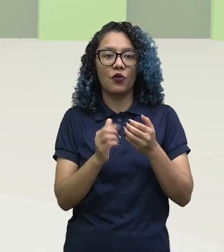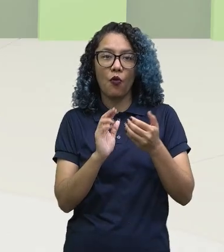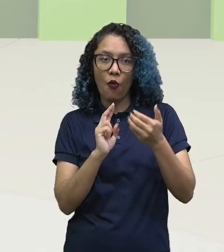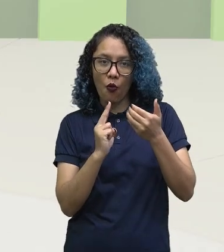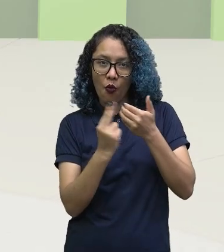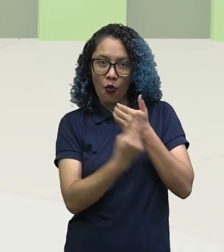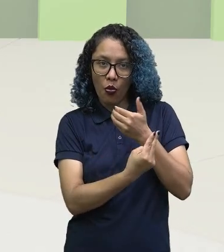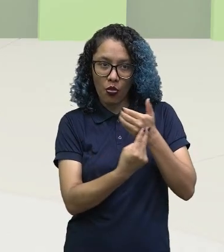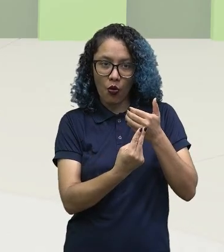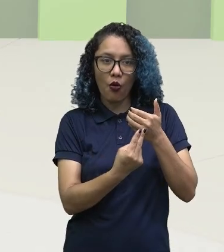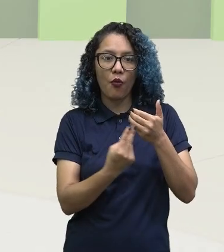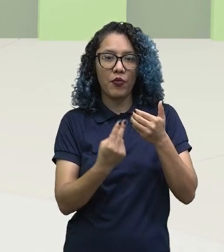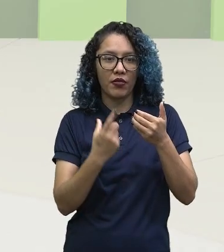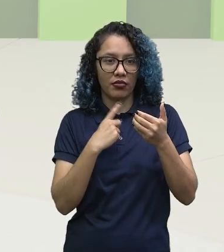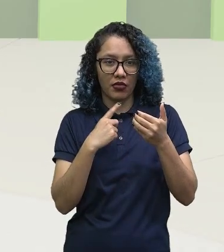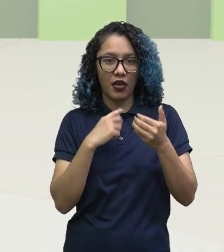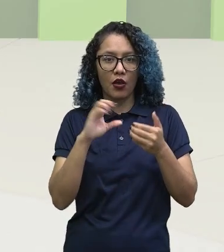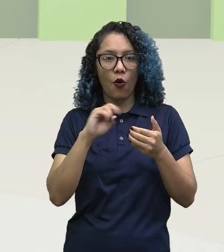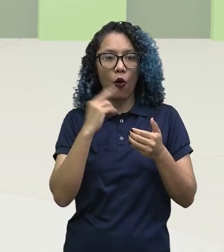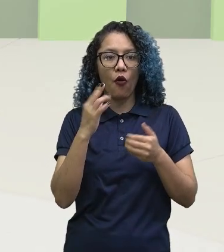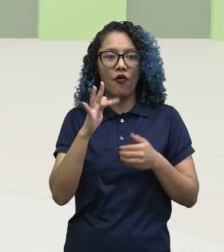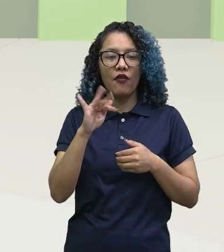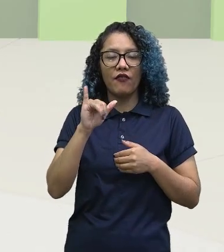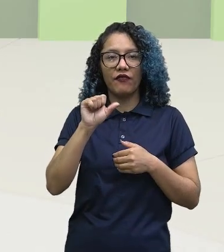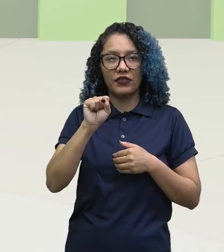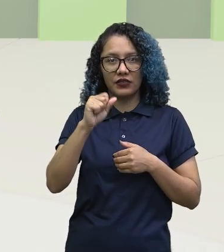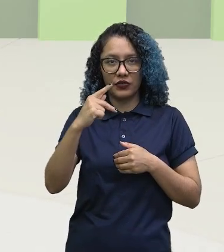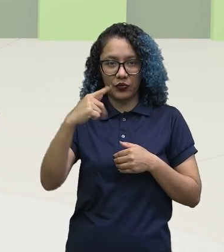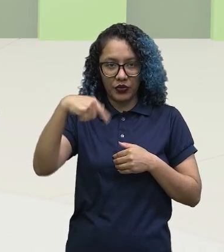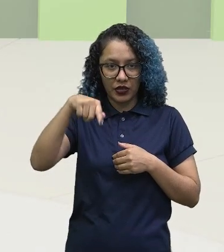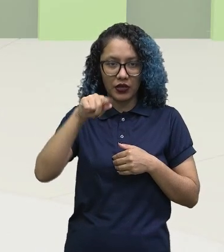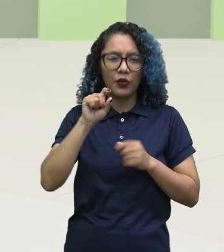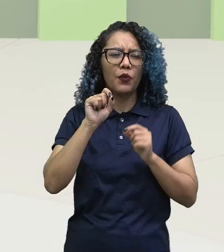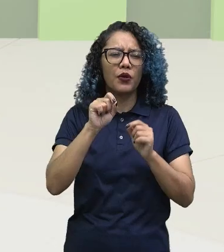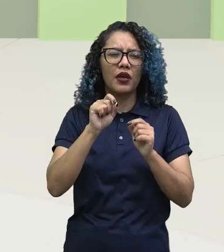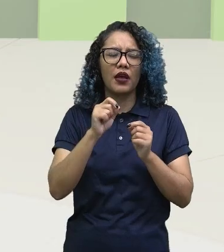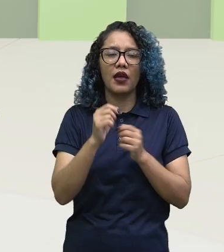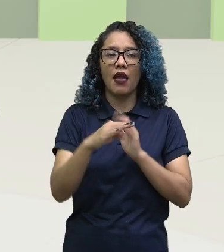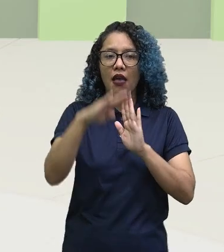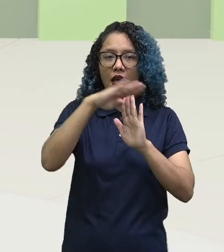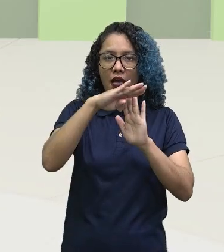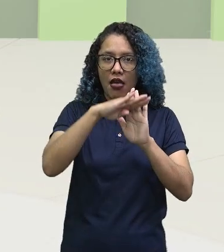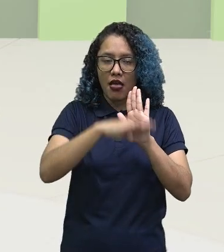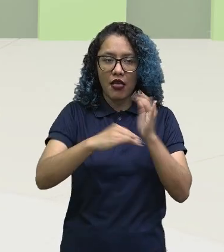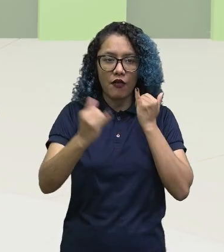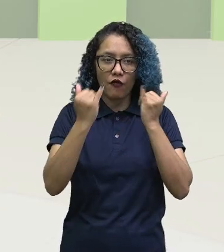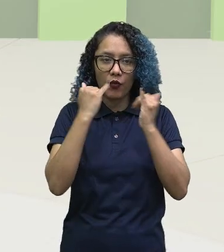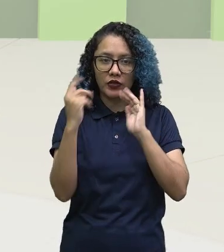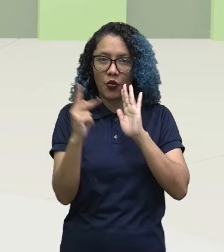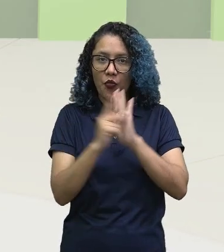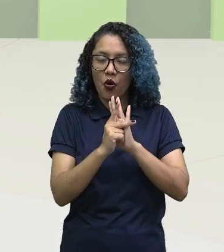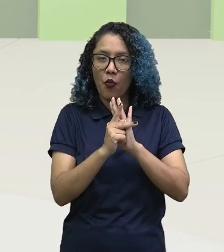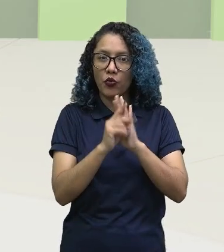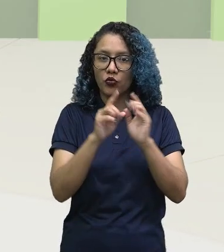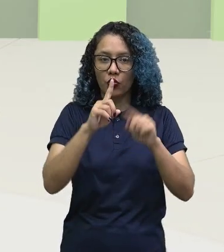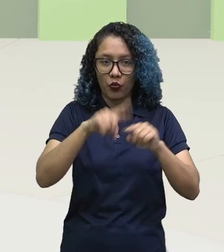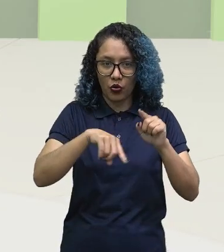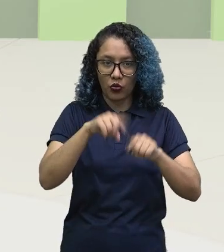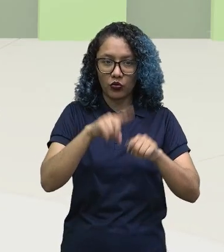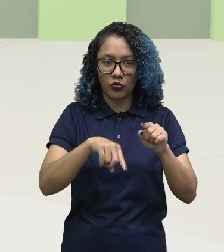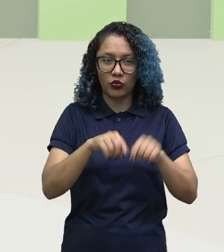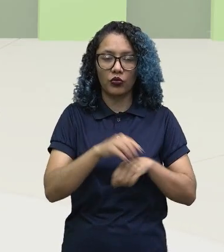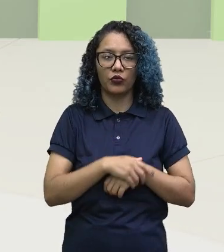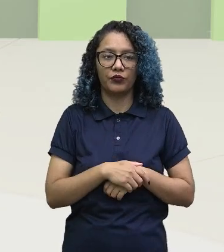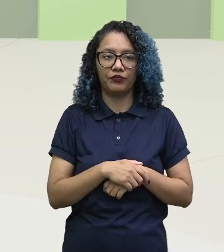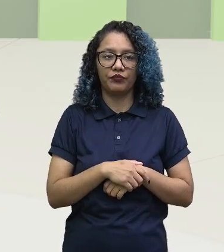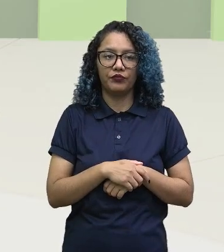na FISPIC, e essa ficha específica dos produtos, tá? Então, ele vai vir assim, FISPIC, que é a